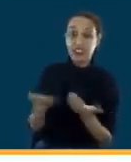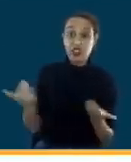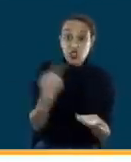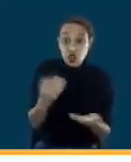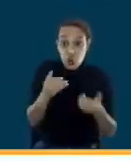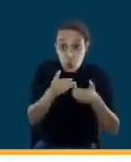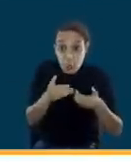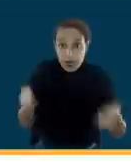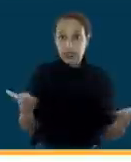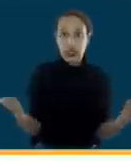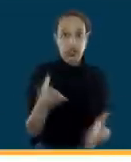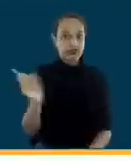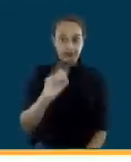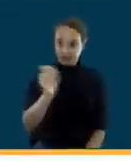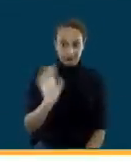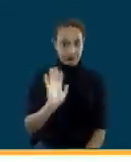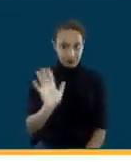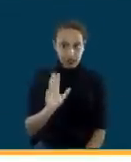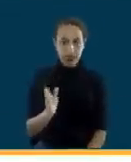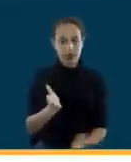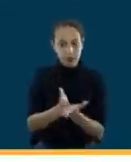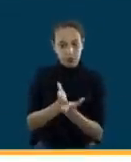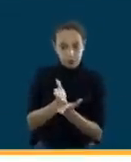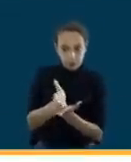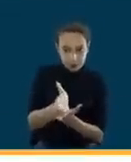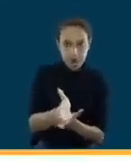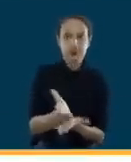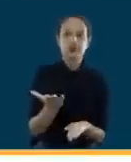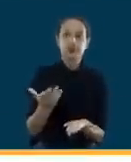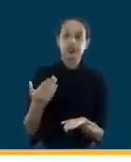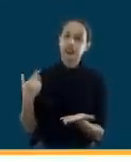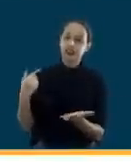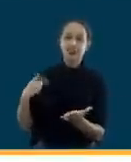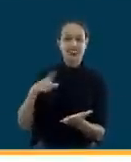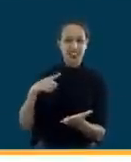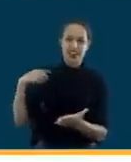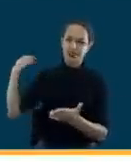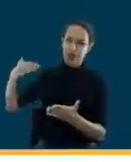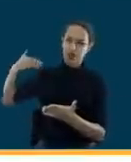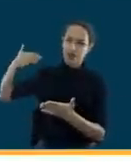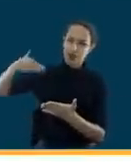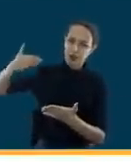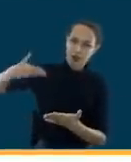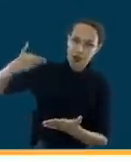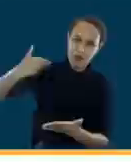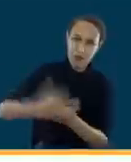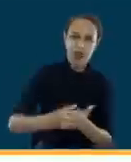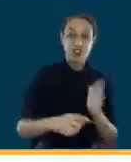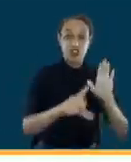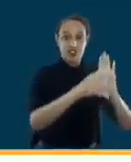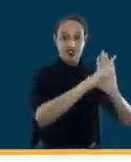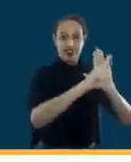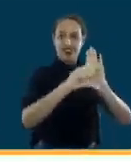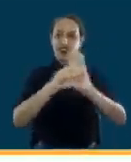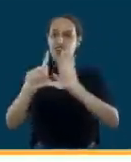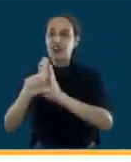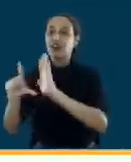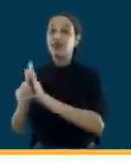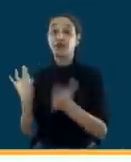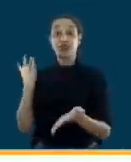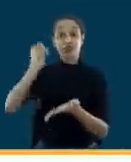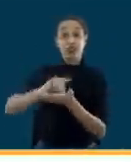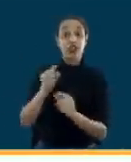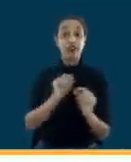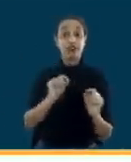nós já sabemos que esse é um caminho que vem se consolidando por meio de diversas leis e que, em verdade, se consolida por meio